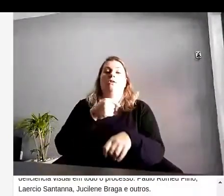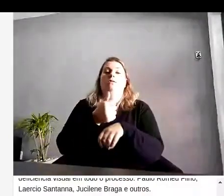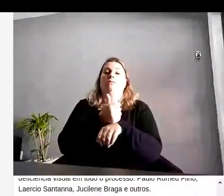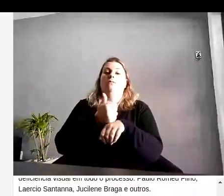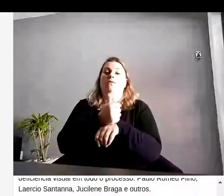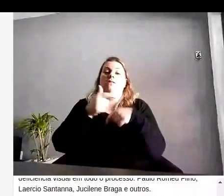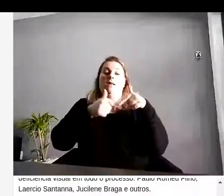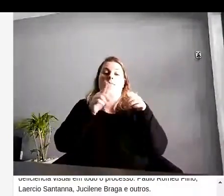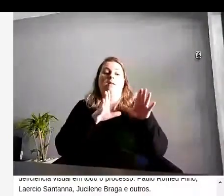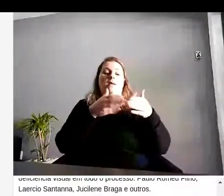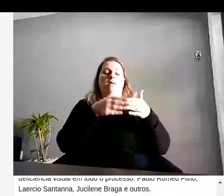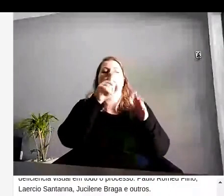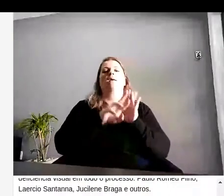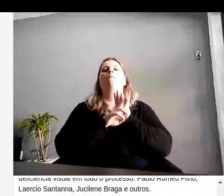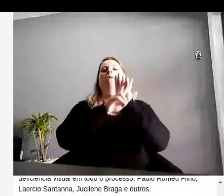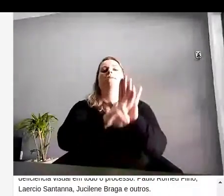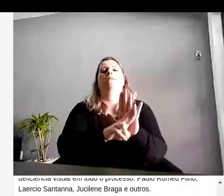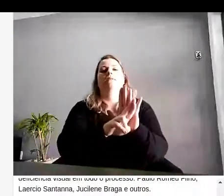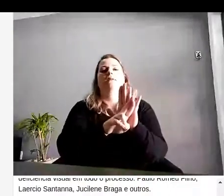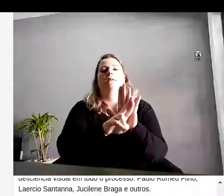Isso